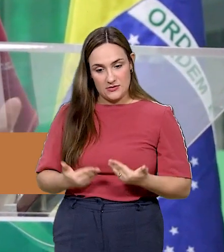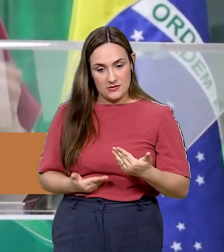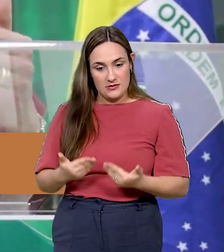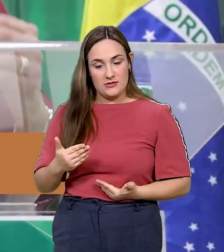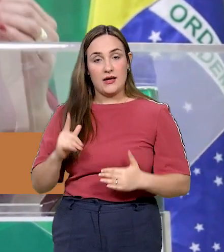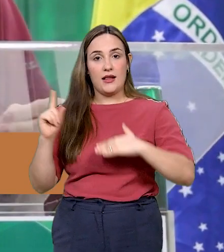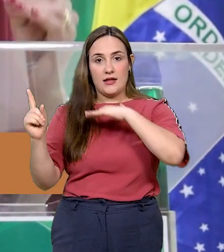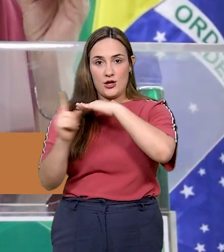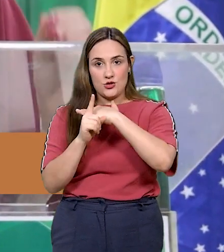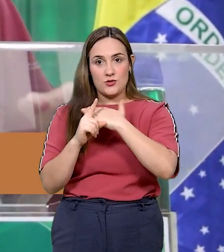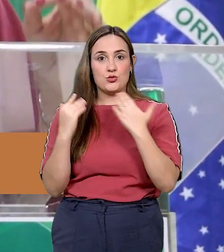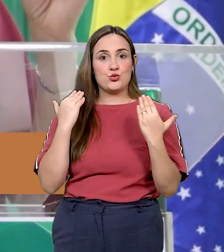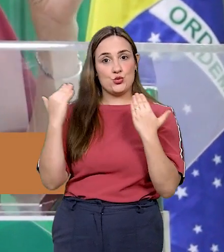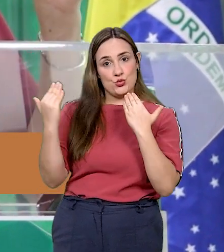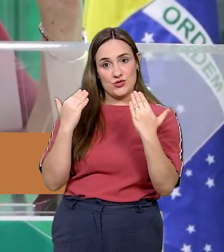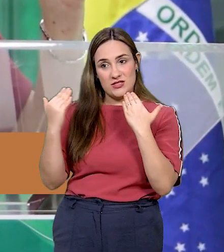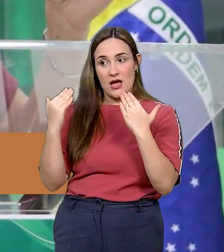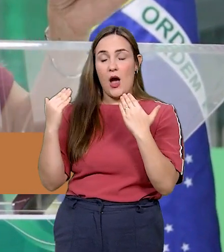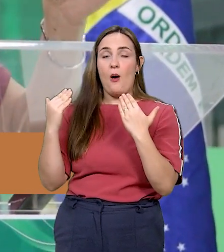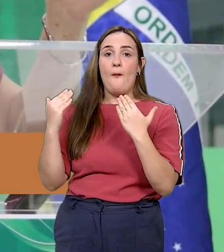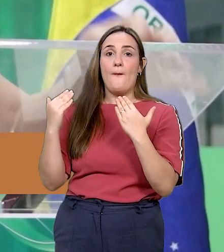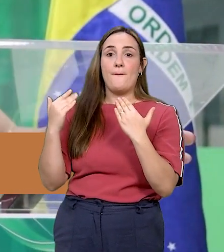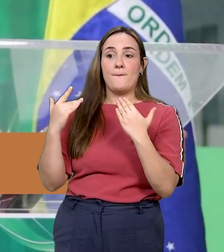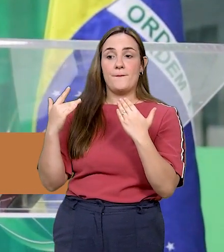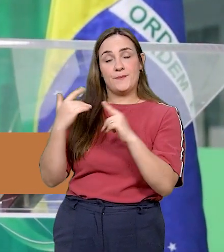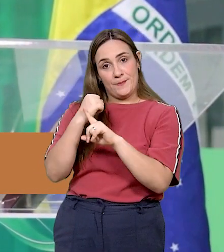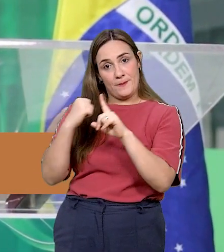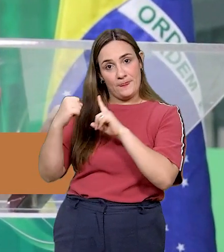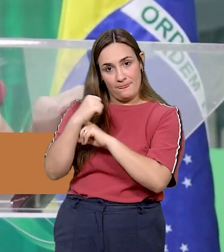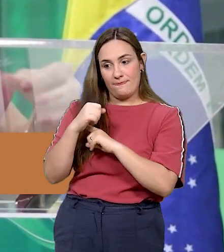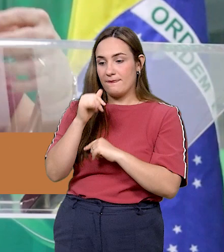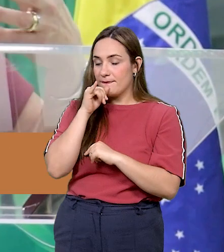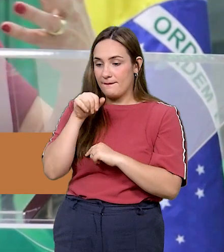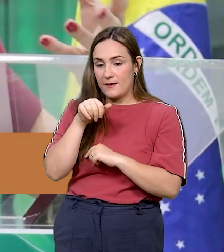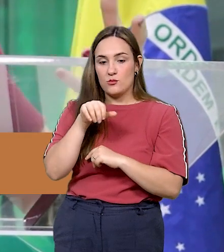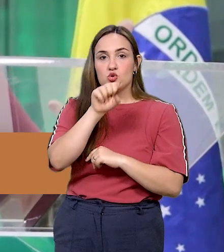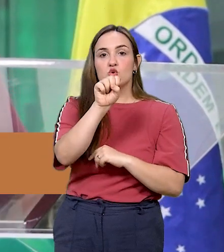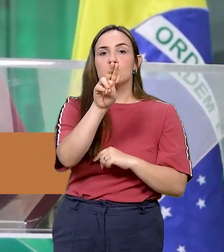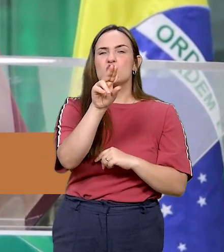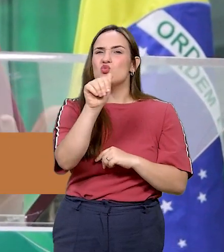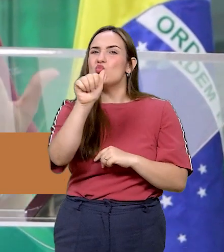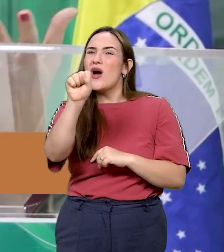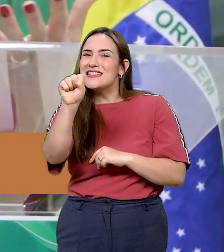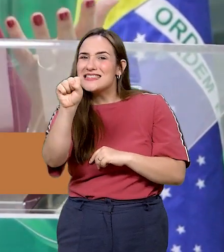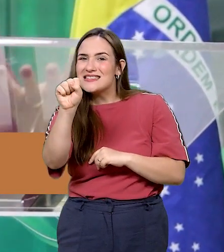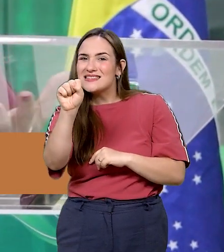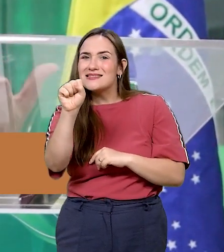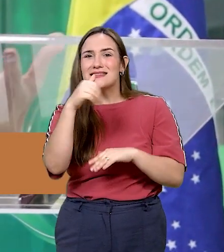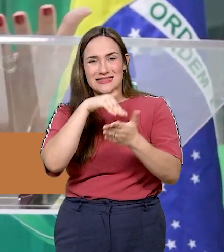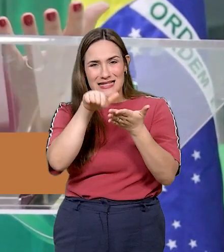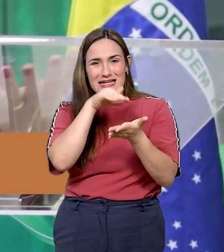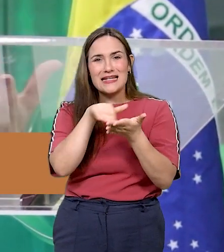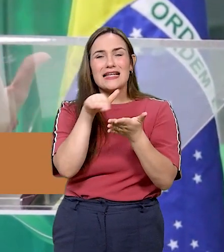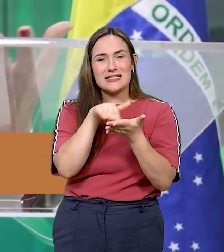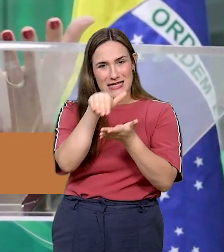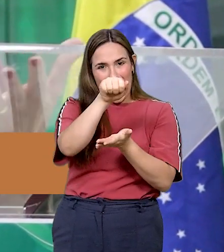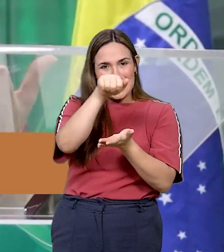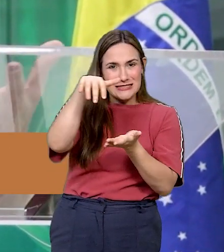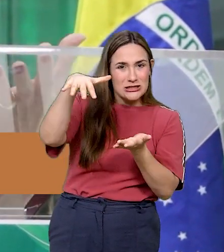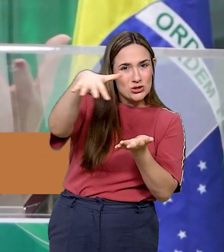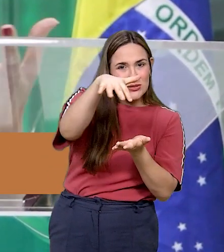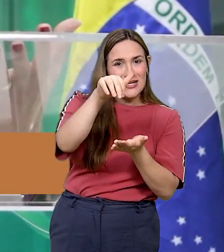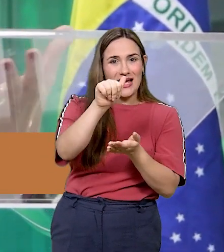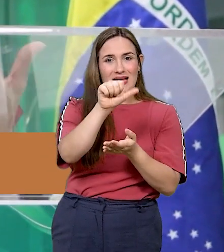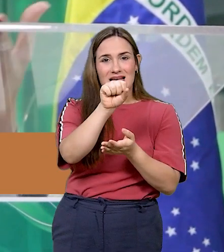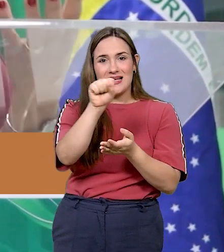psicossocial, principalmente voltado à parte de SUAS. Às vezes, quando você atende um assistido